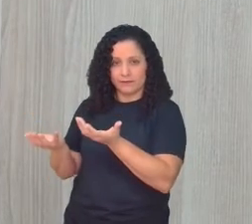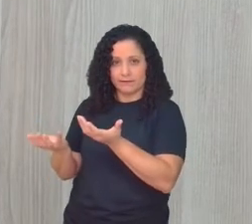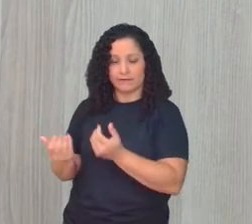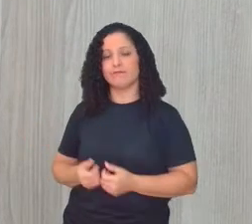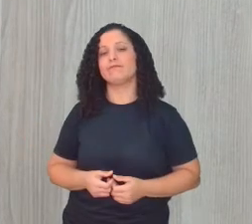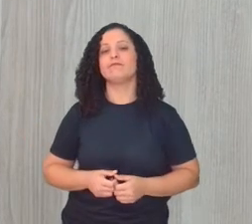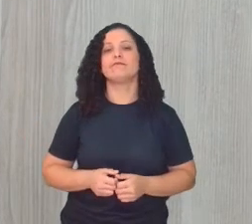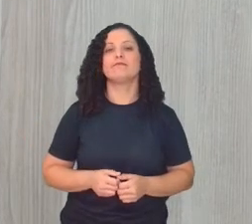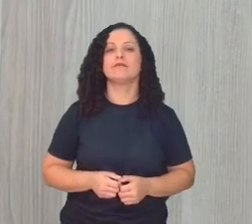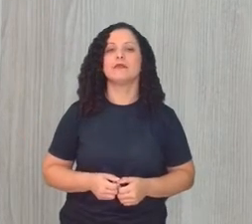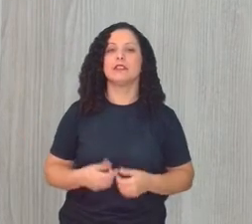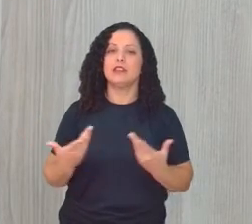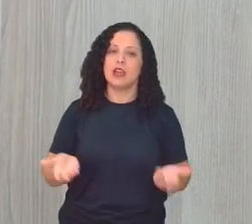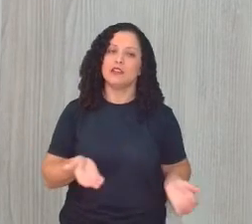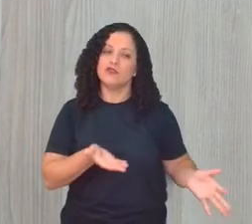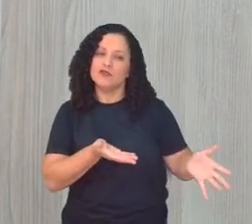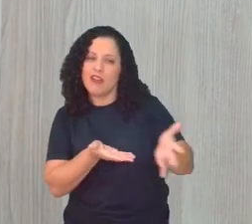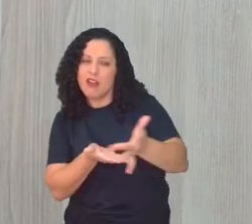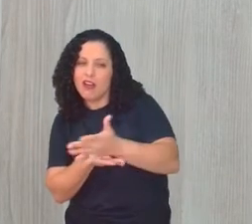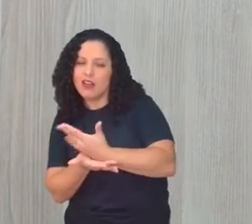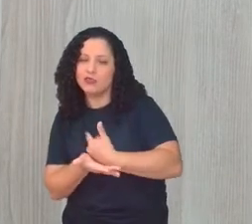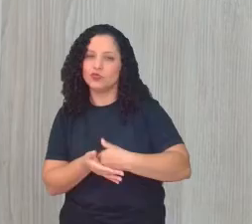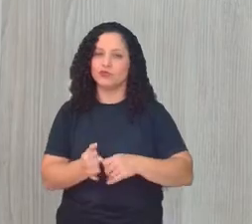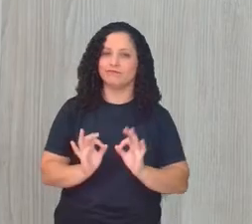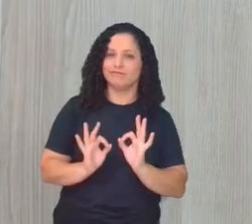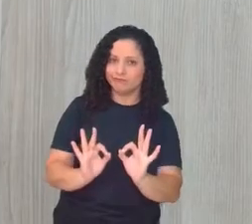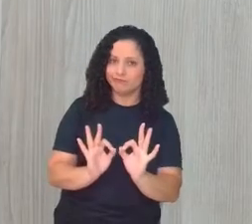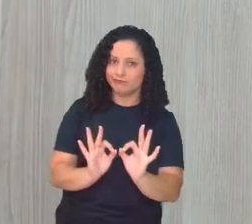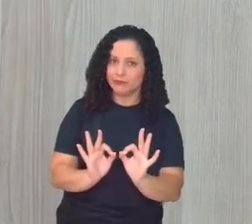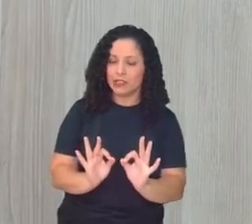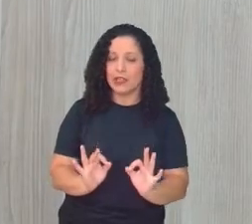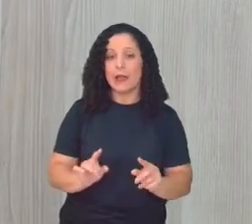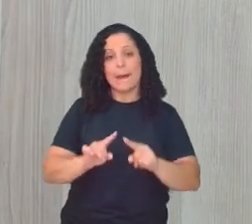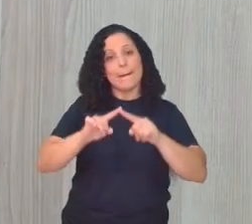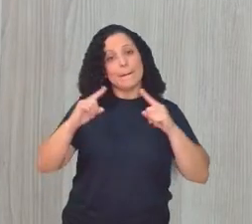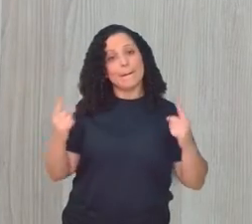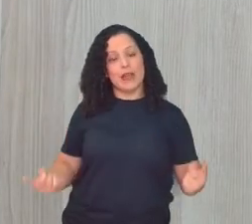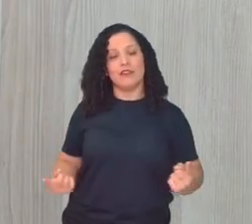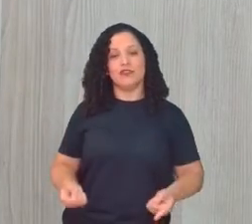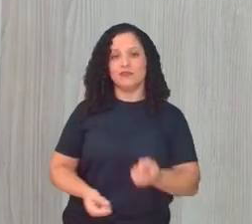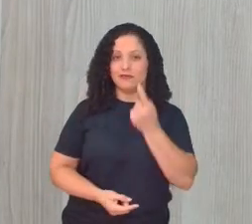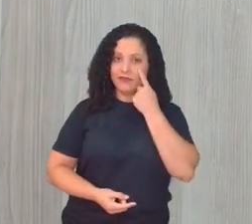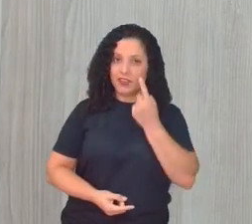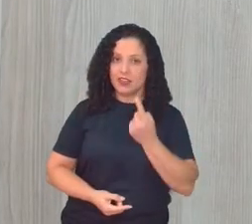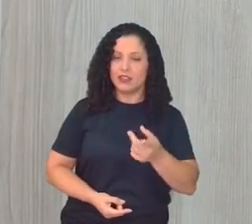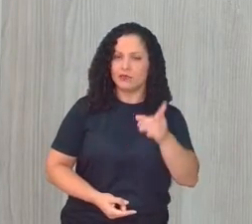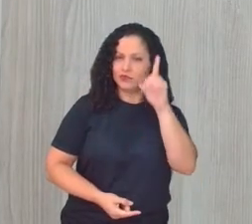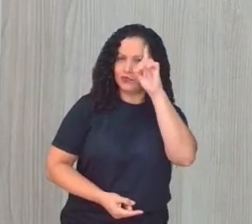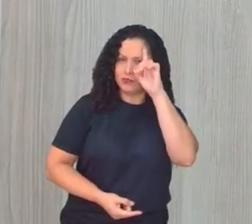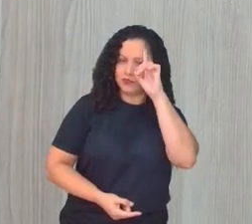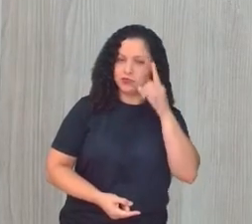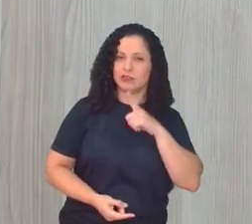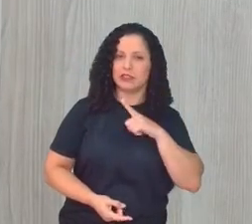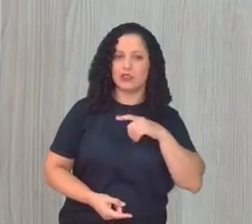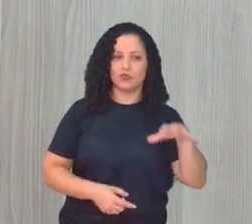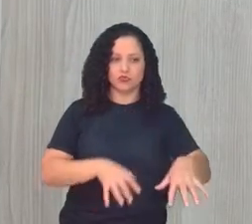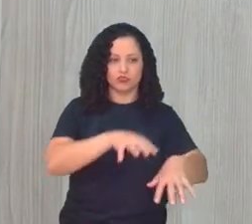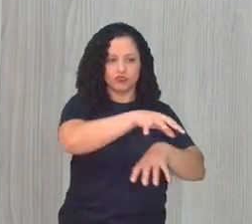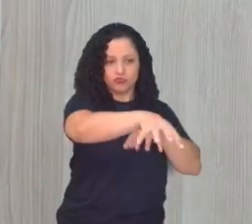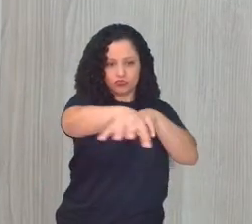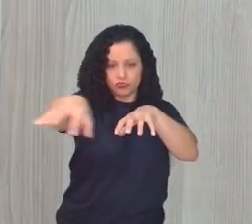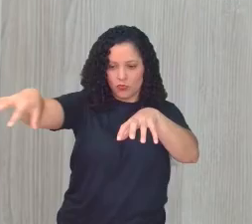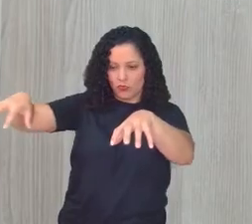não, esses dados não são tão corretos, e a gente vê na prática, né, os biomas, os ecossistemas sendo degradados,